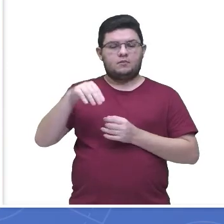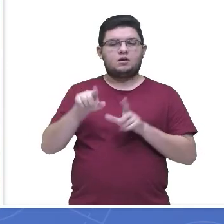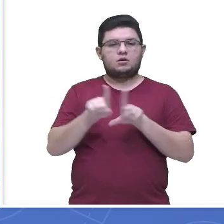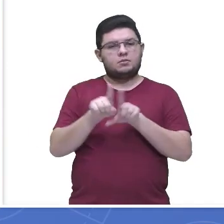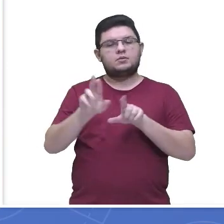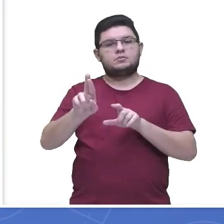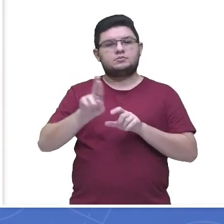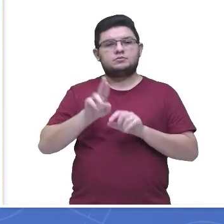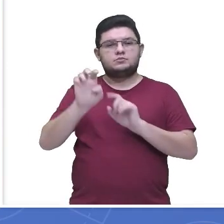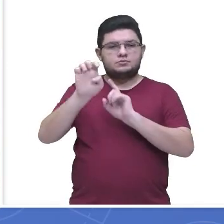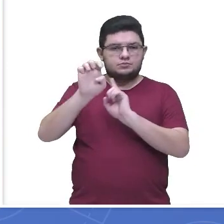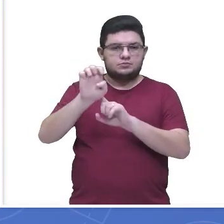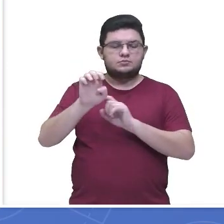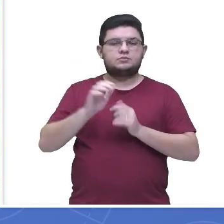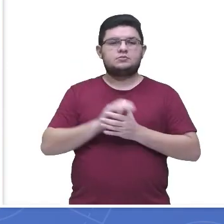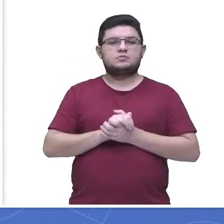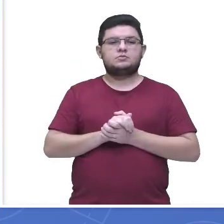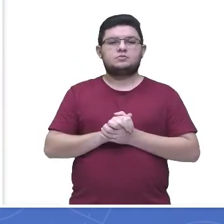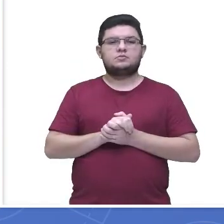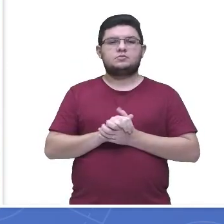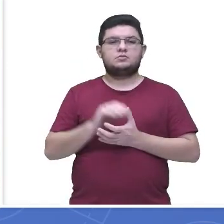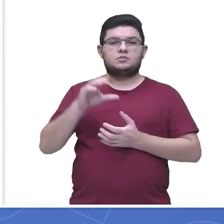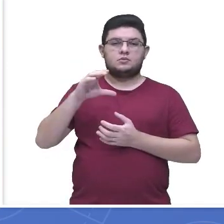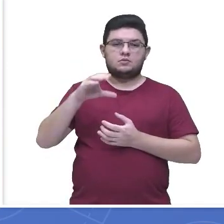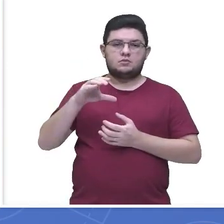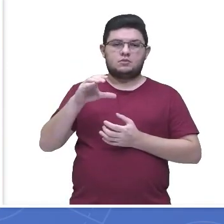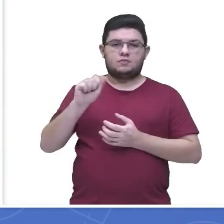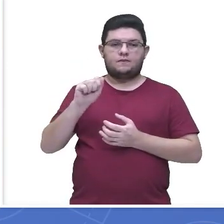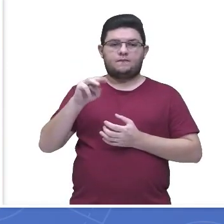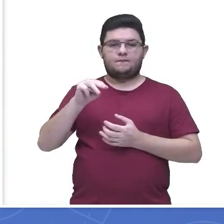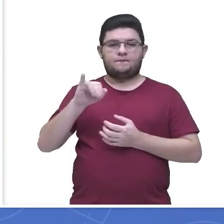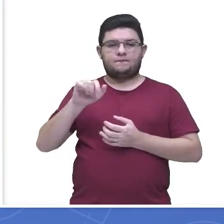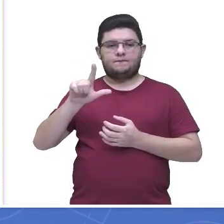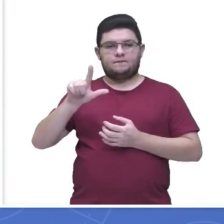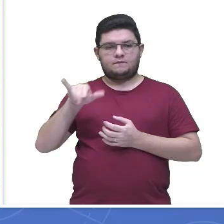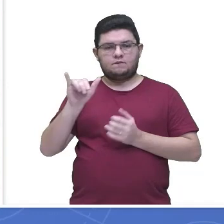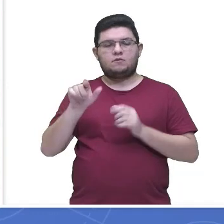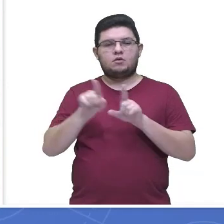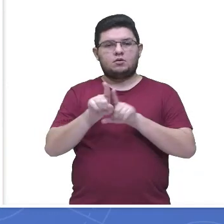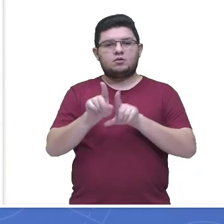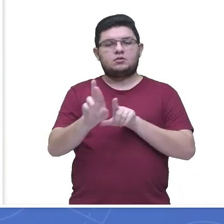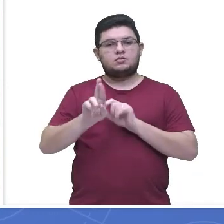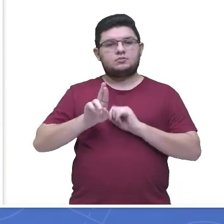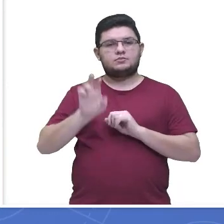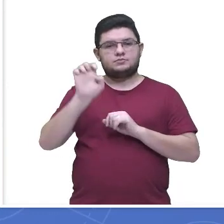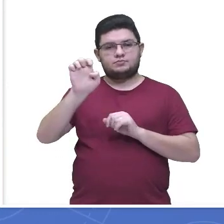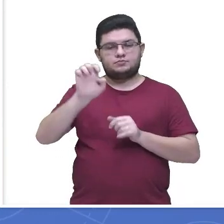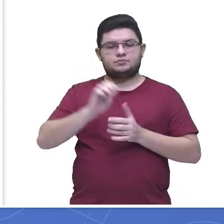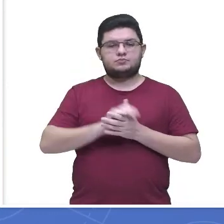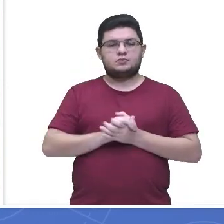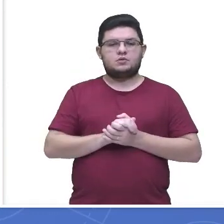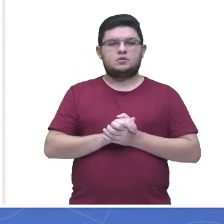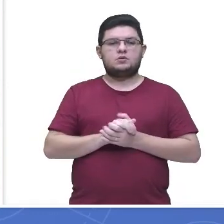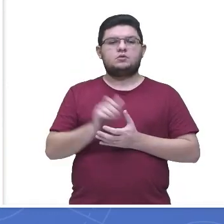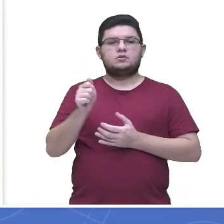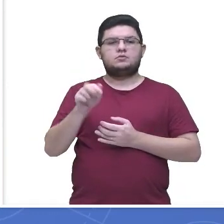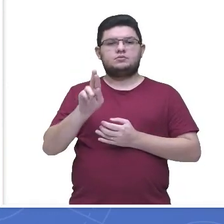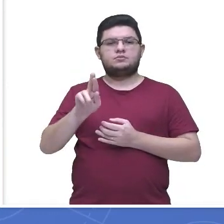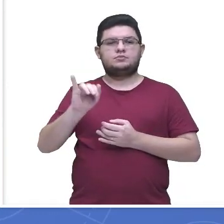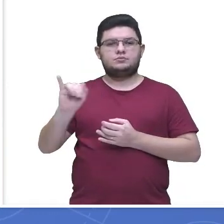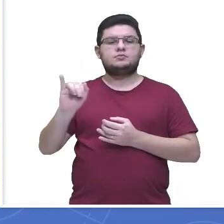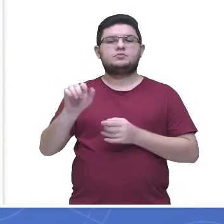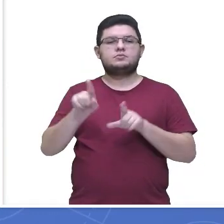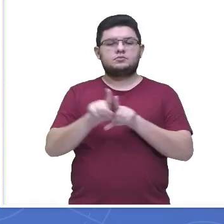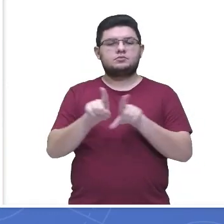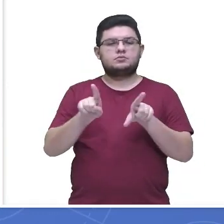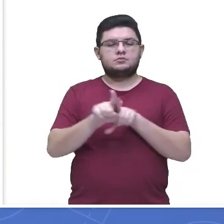A Camille respondeu ali letra E na primeira também. O Ari Frank, é isso? Ari Frank respondeu